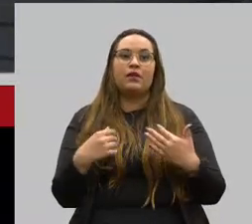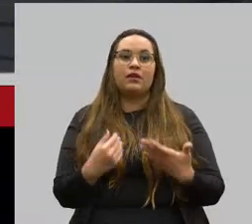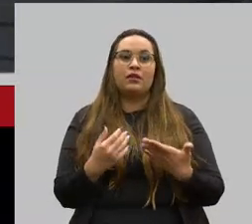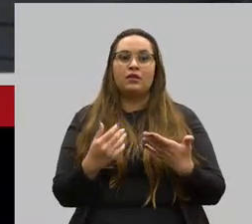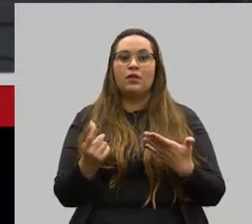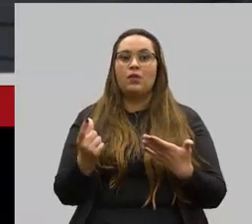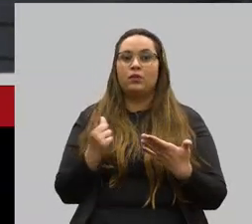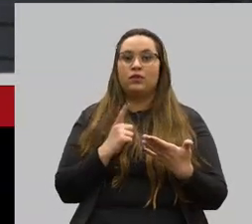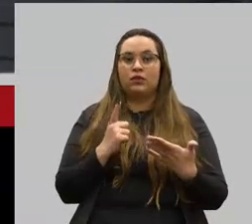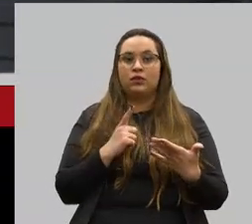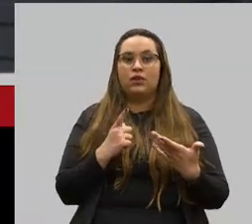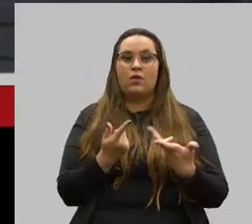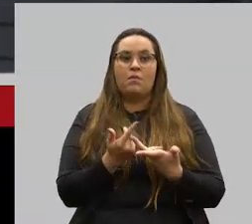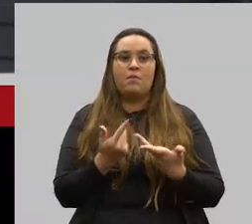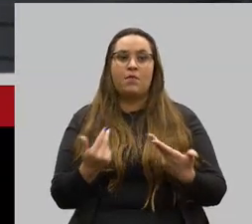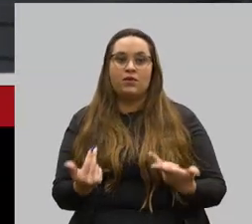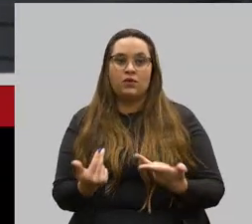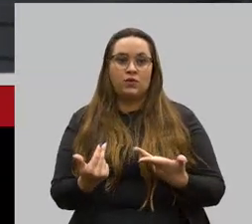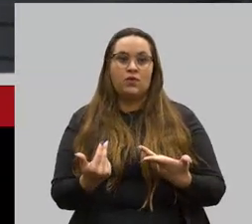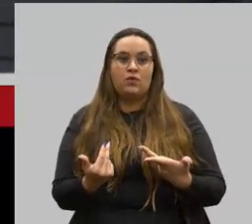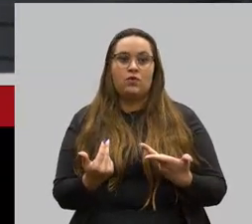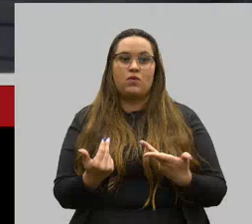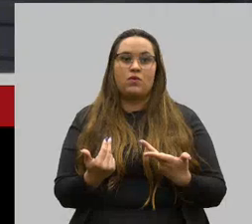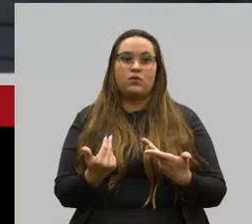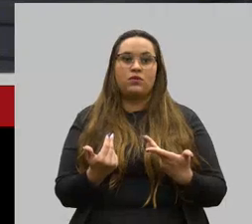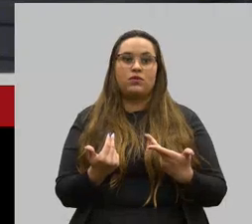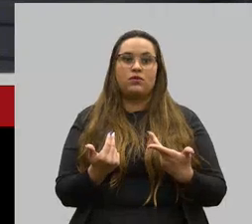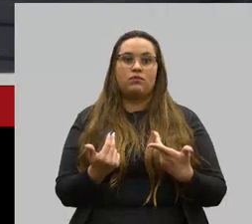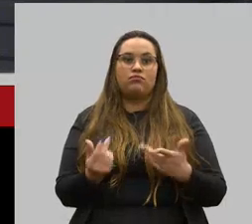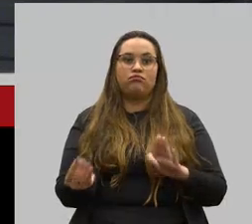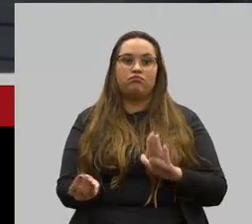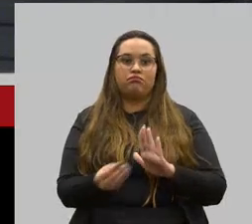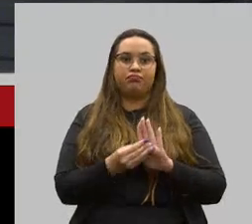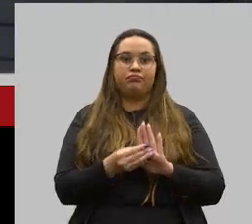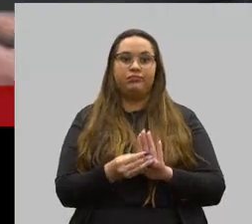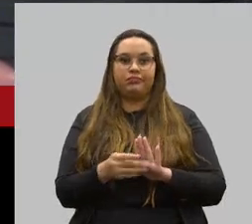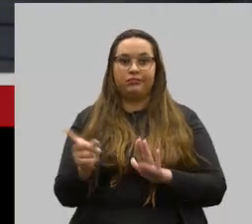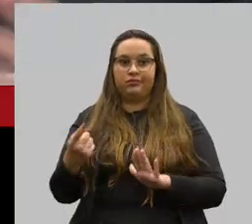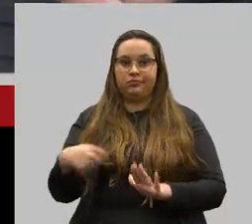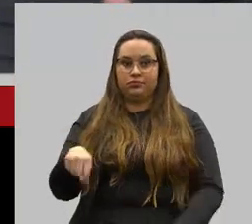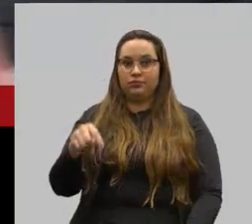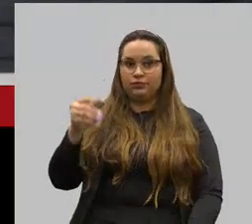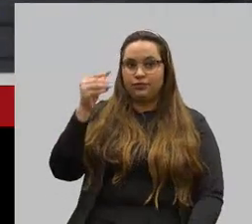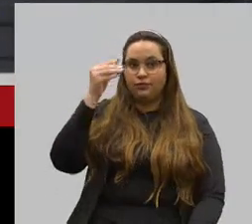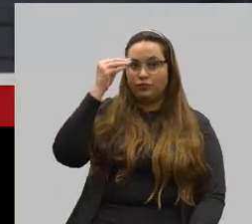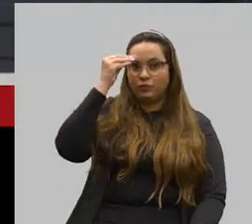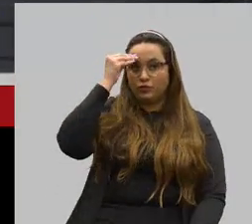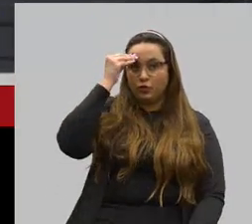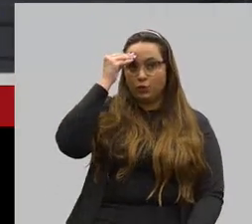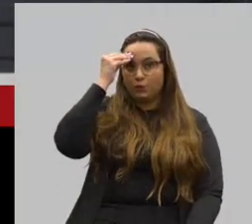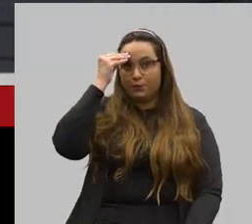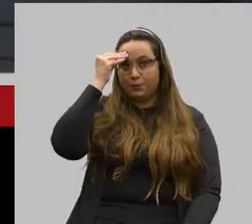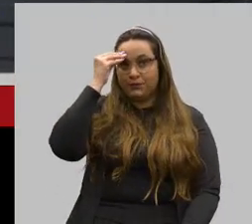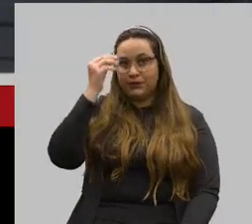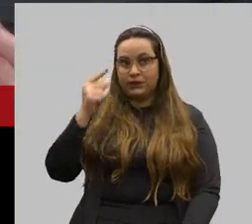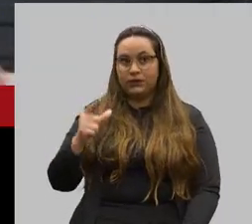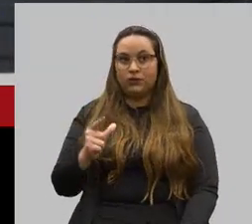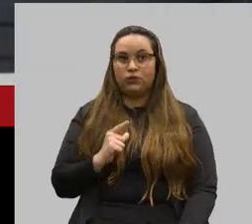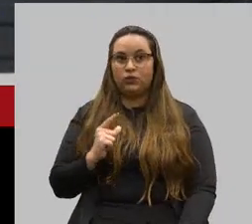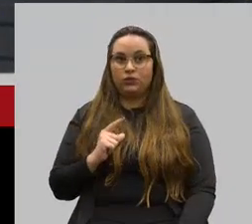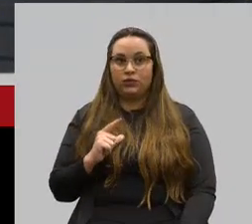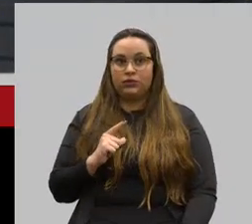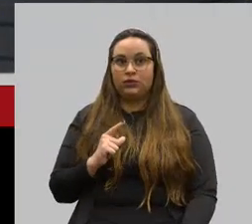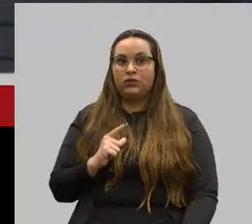procedimentos junto à Corregedoria geral a punição dos culpados né daqueles contra quem se afere ali uma